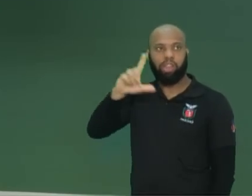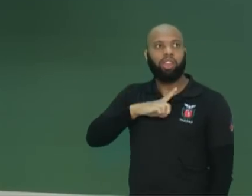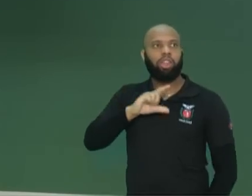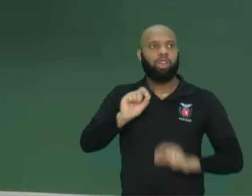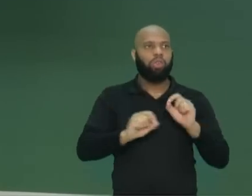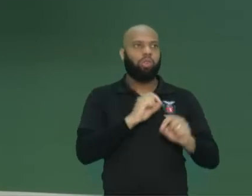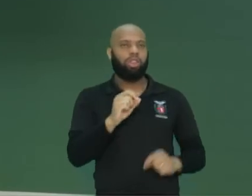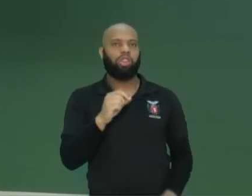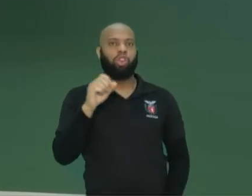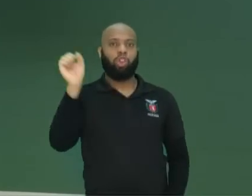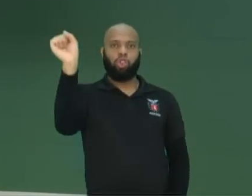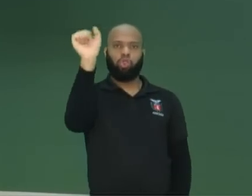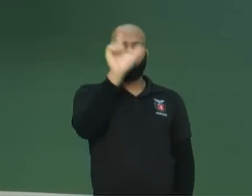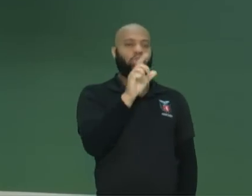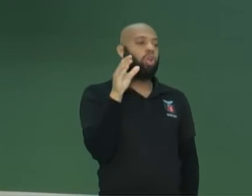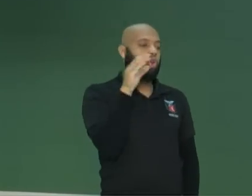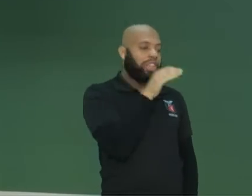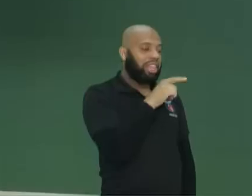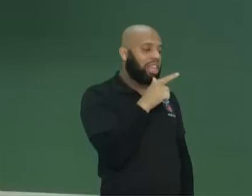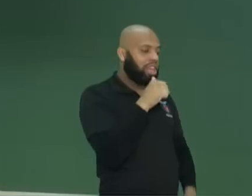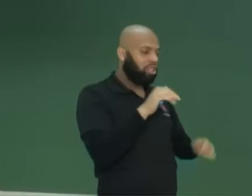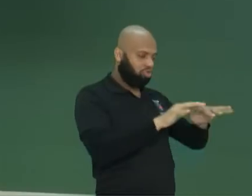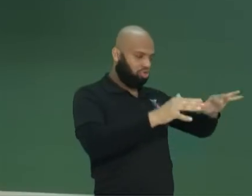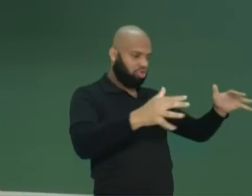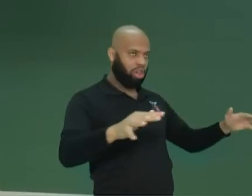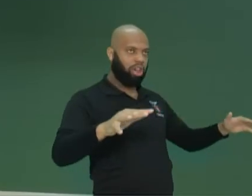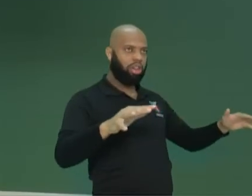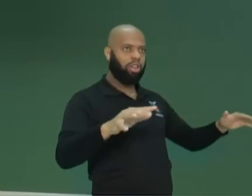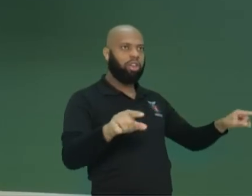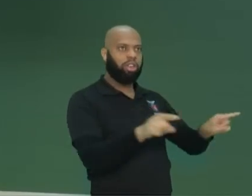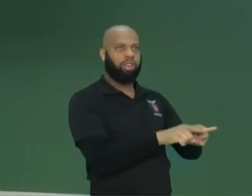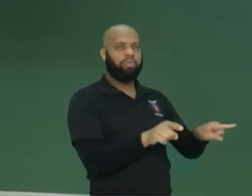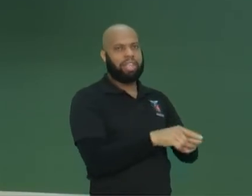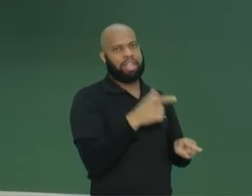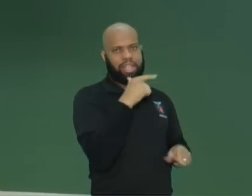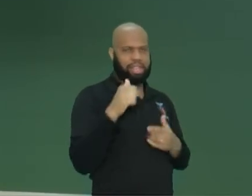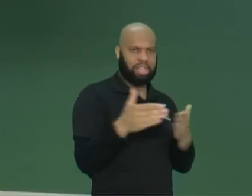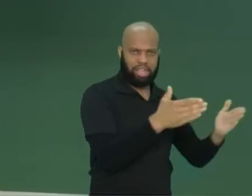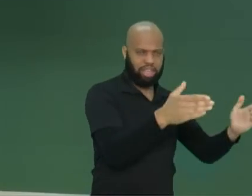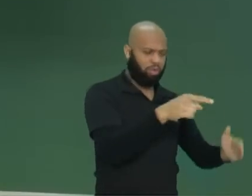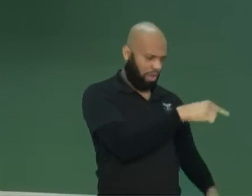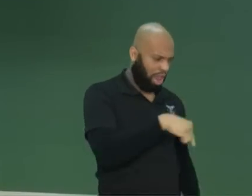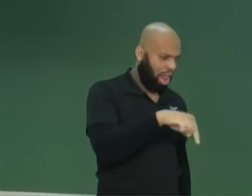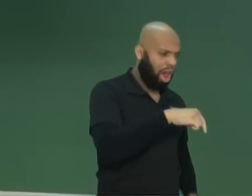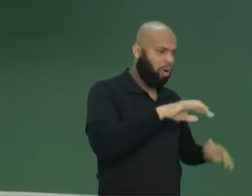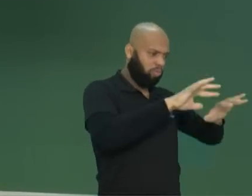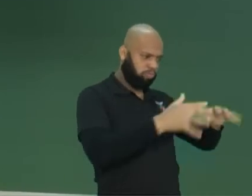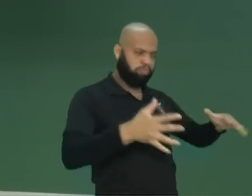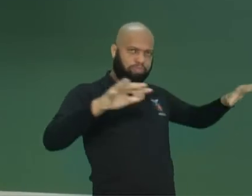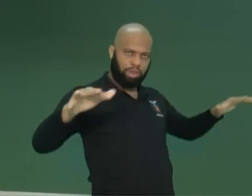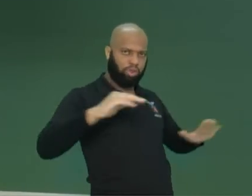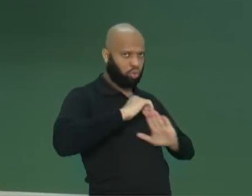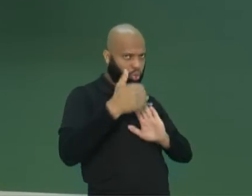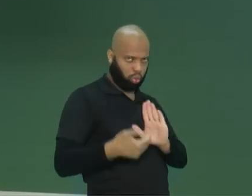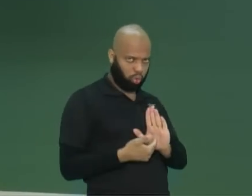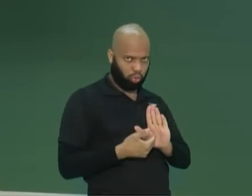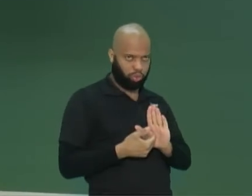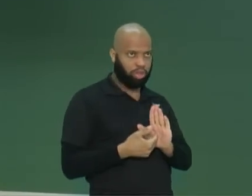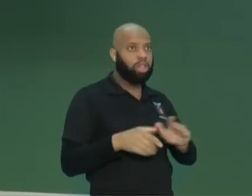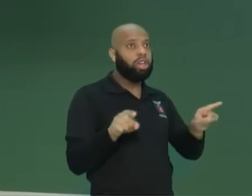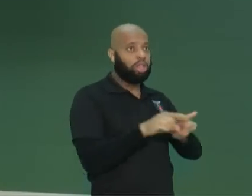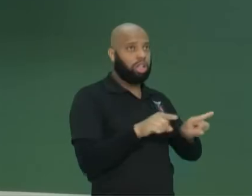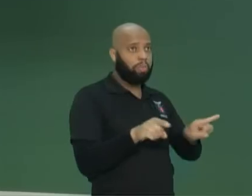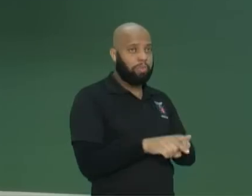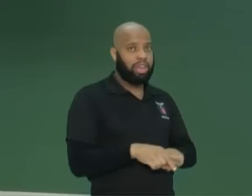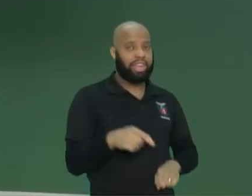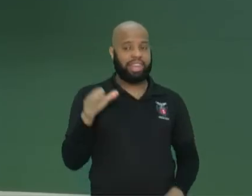sol aquece as áreas de água, tanto os rios, lagos, oceano, mar, como a própria